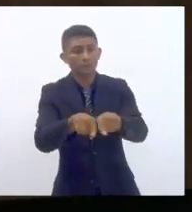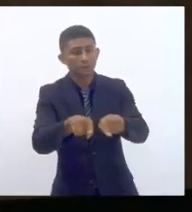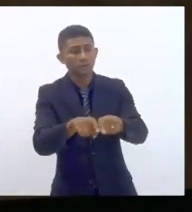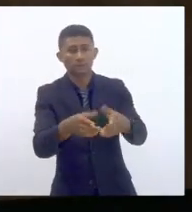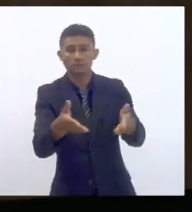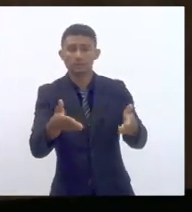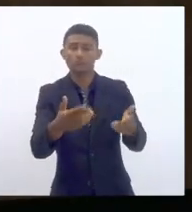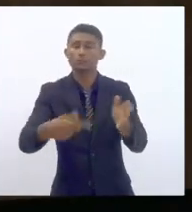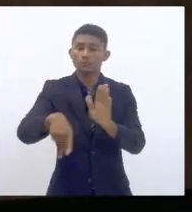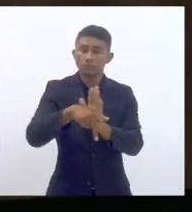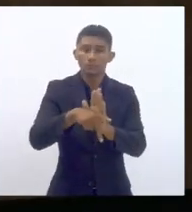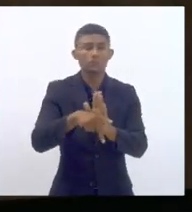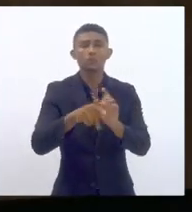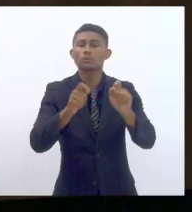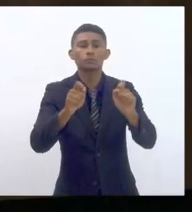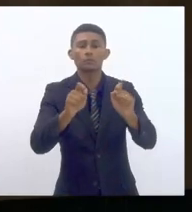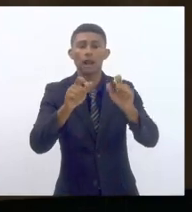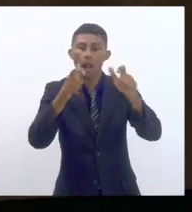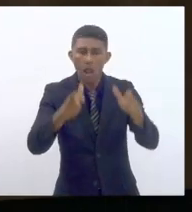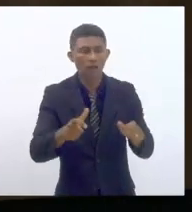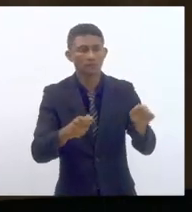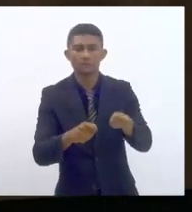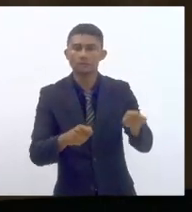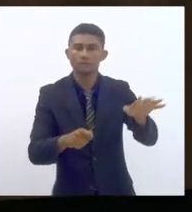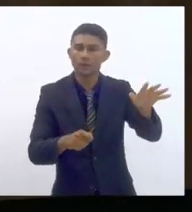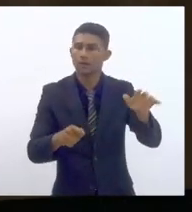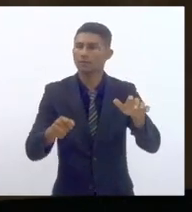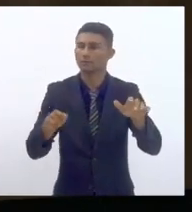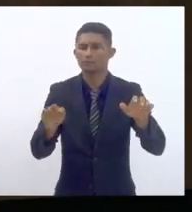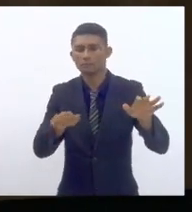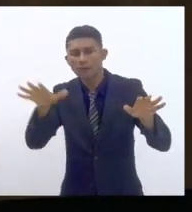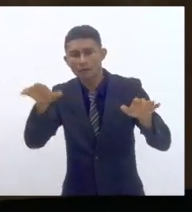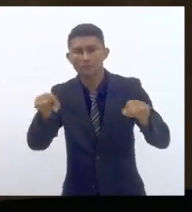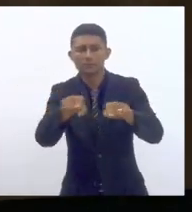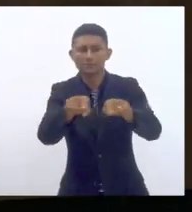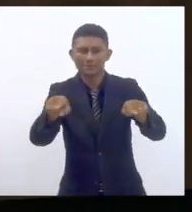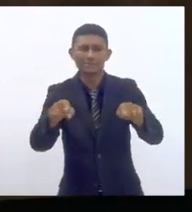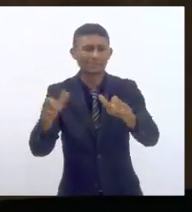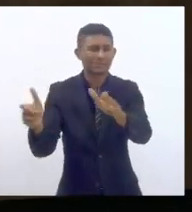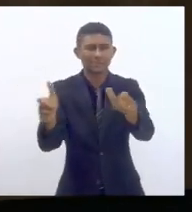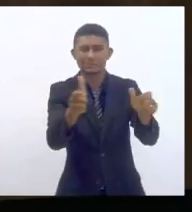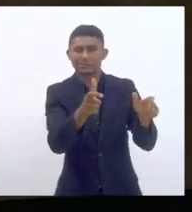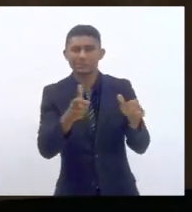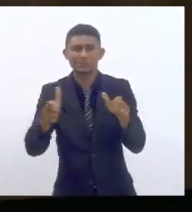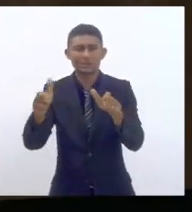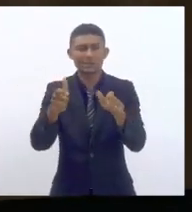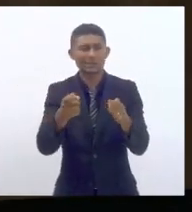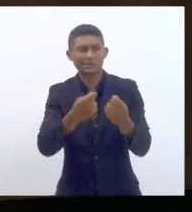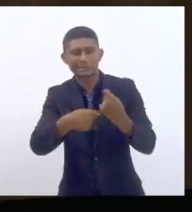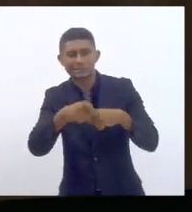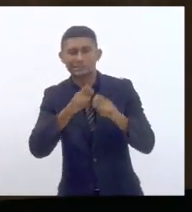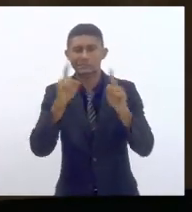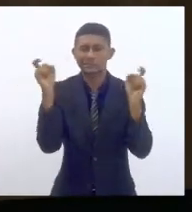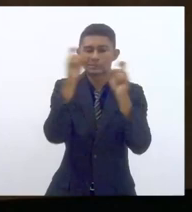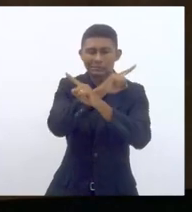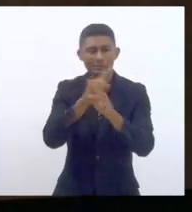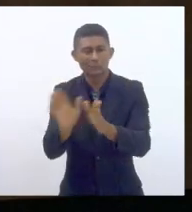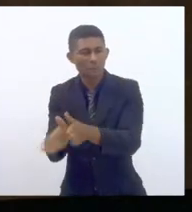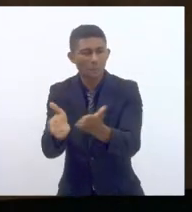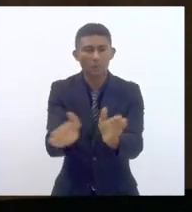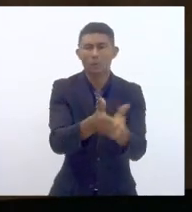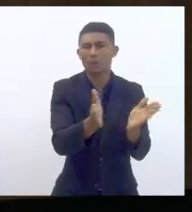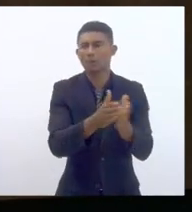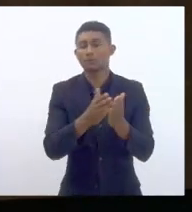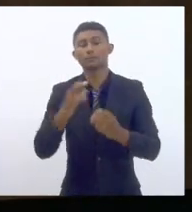em áreas consideradas vulneráveis socialmente e economicamente. É fundamental,